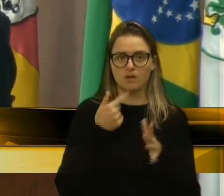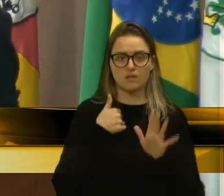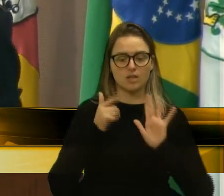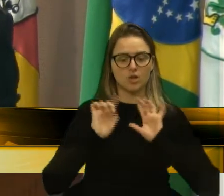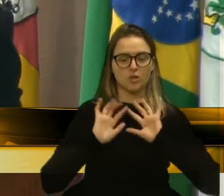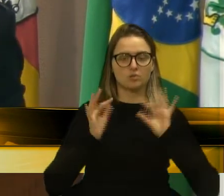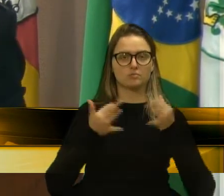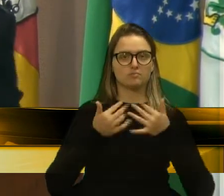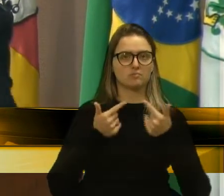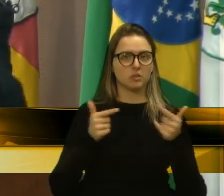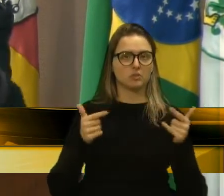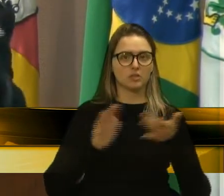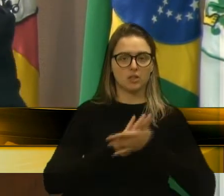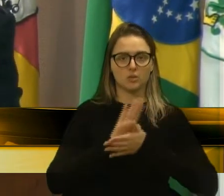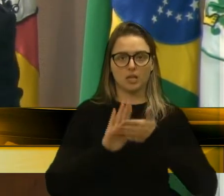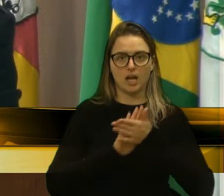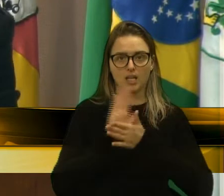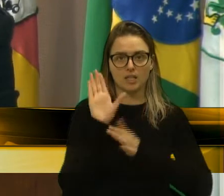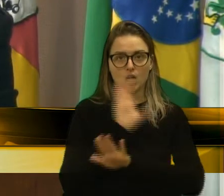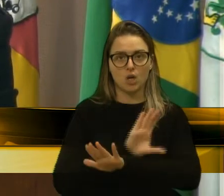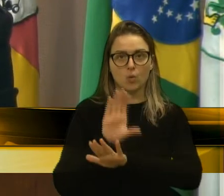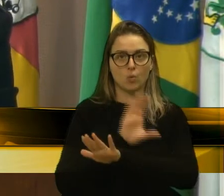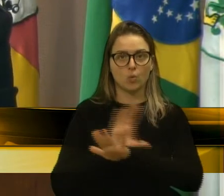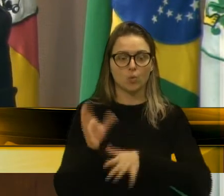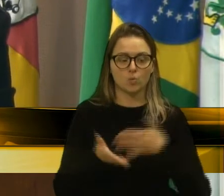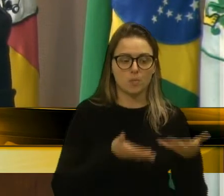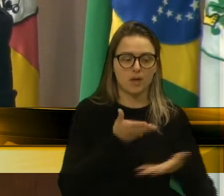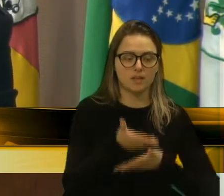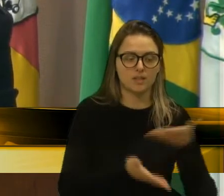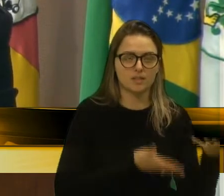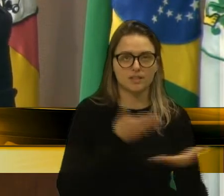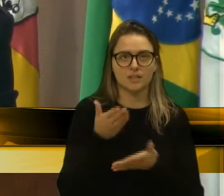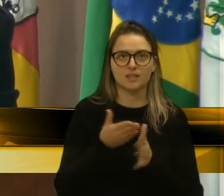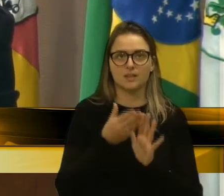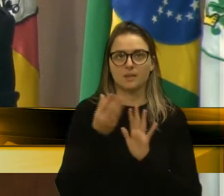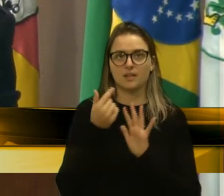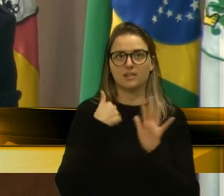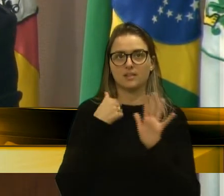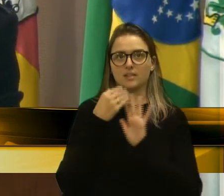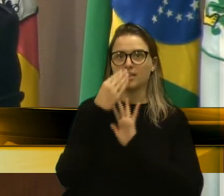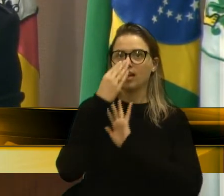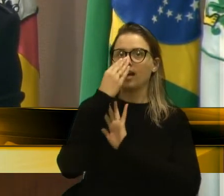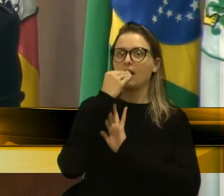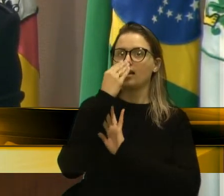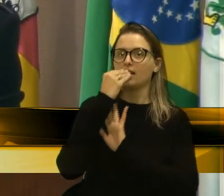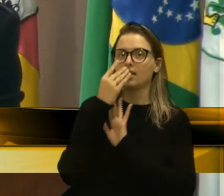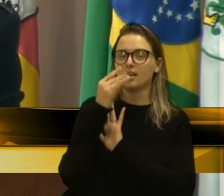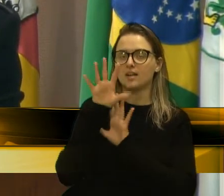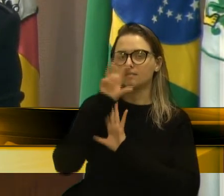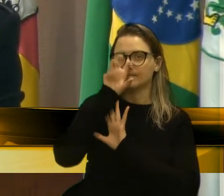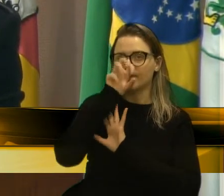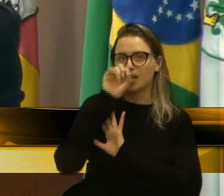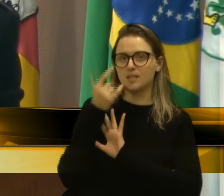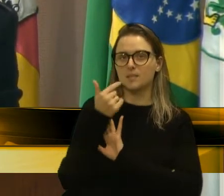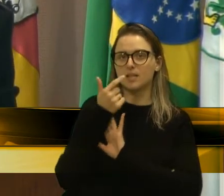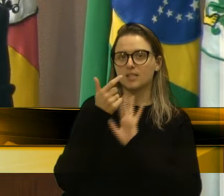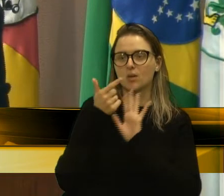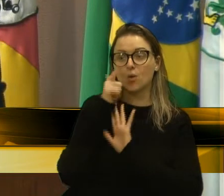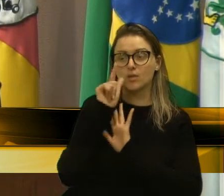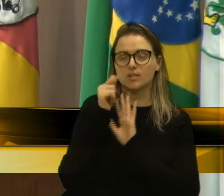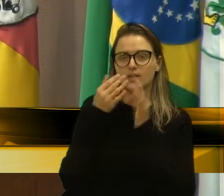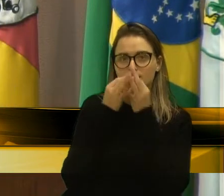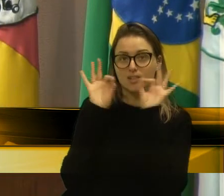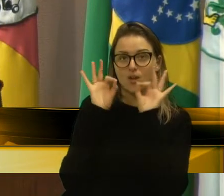assim de primeiros socorros assim para fazer, ainda mais respiração boca a boca, aquele negócio ali nunca fiz. Né? E não sei